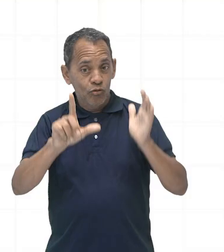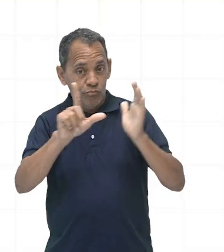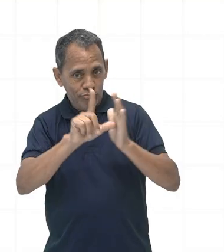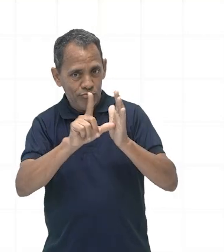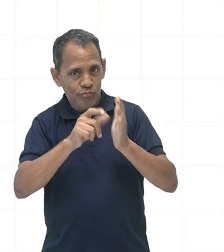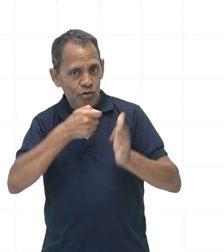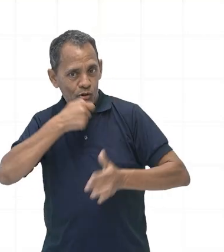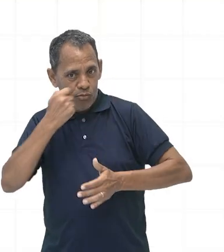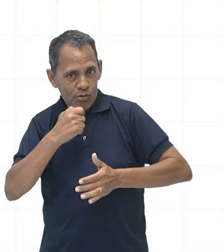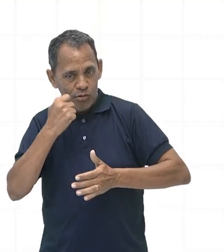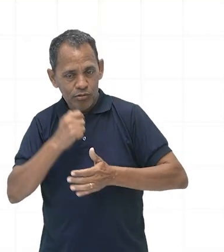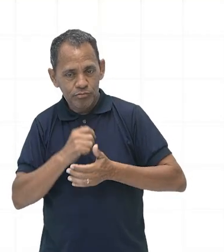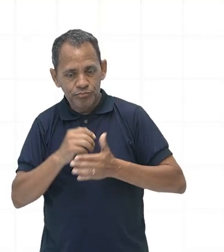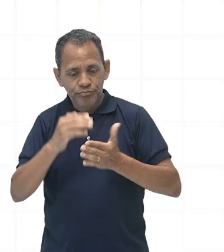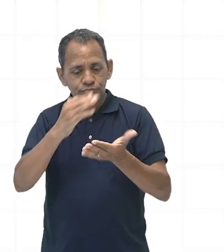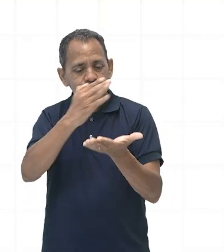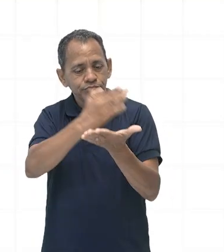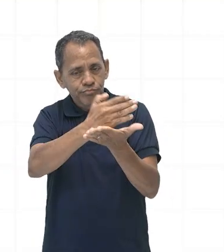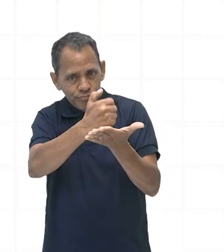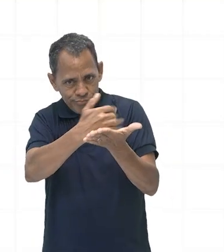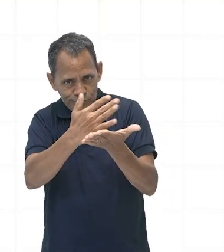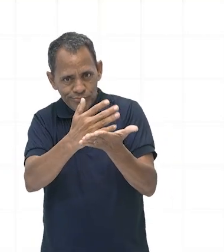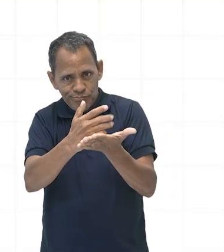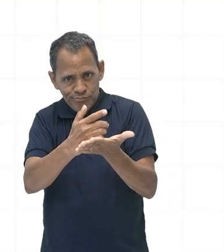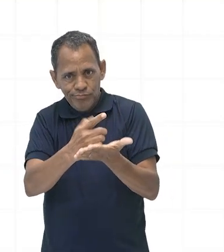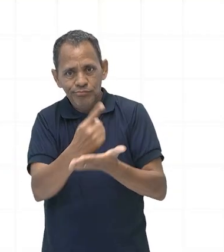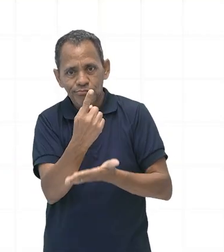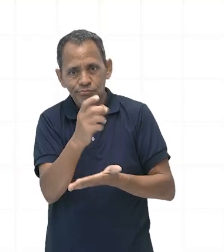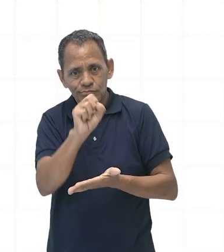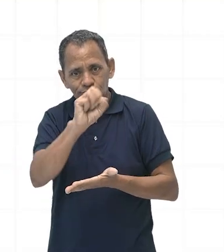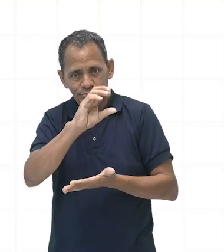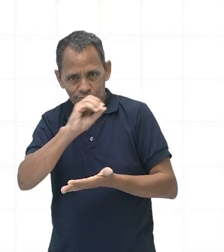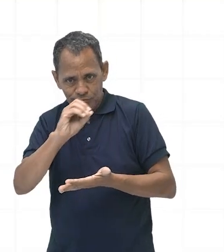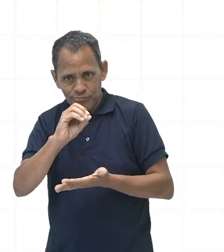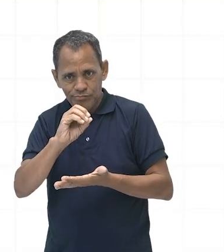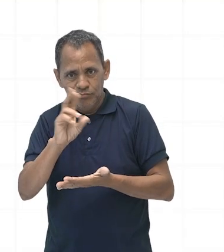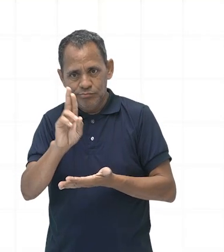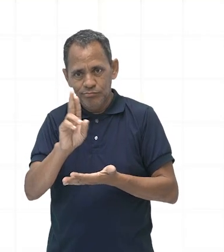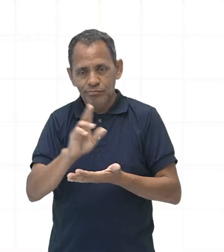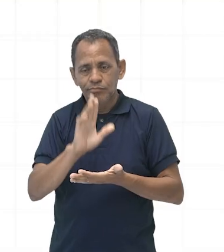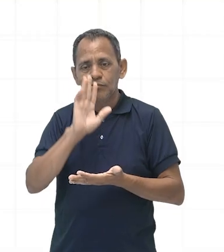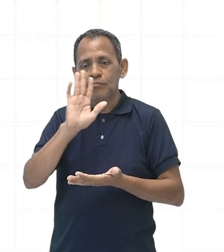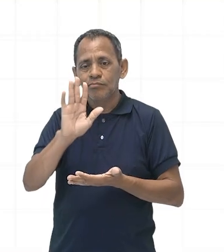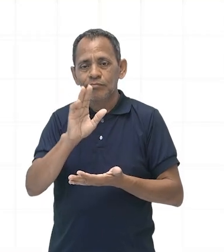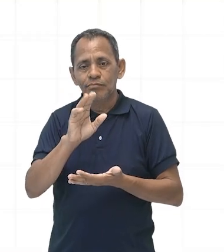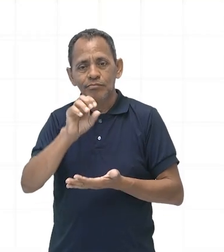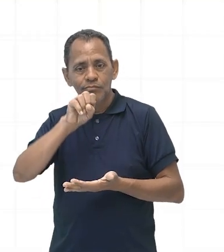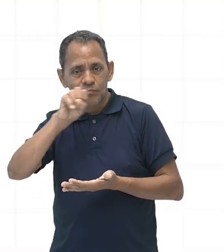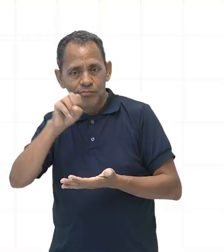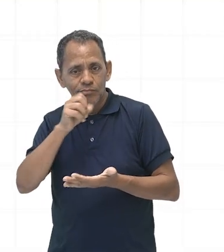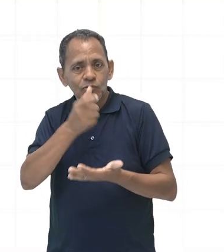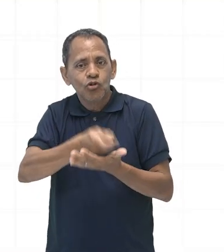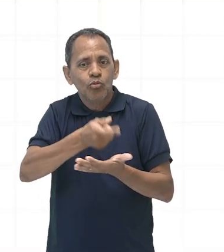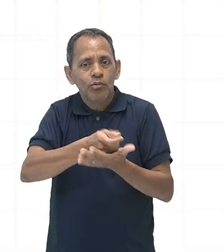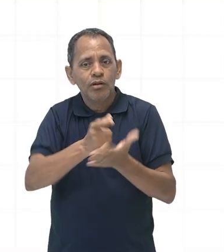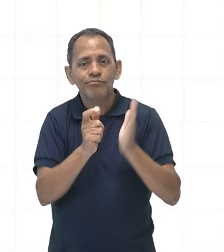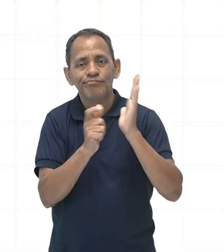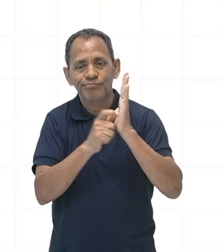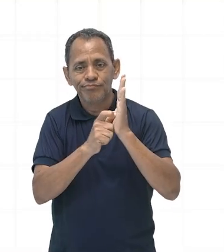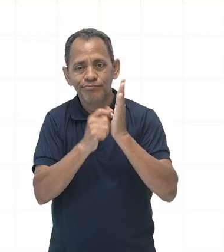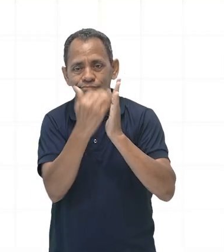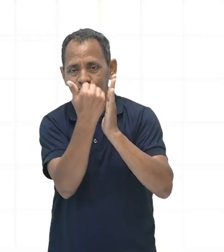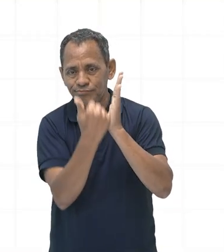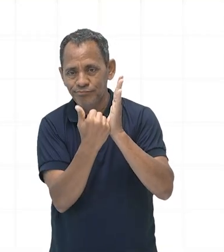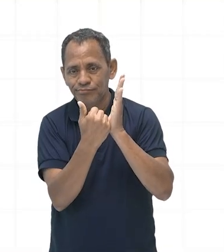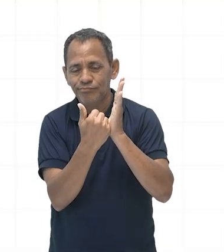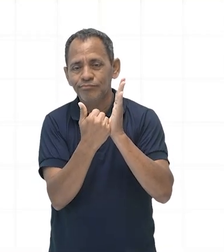em uma padaria, uma torta custa R$ 180. Porém, comprada via aplicativo de